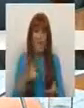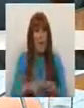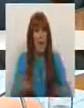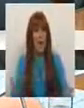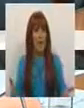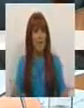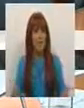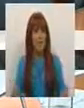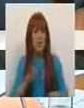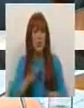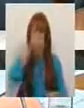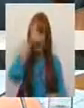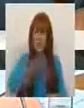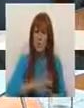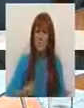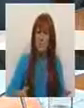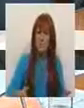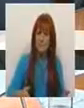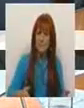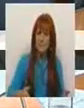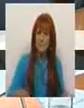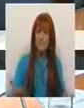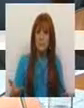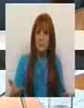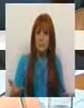verdade, Sr. Ministro.